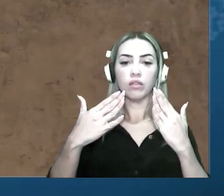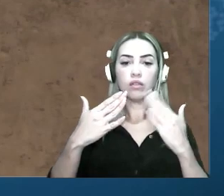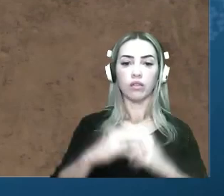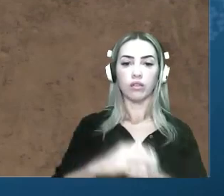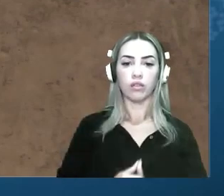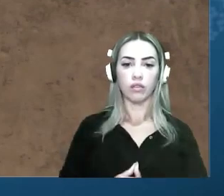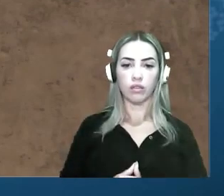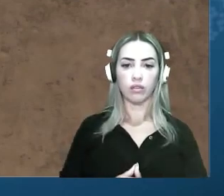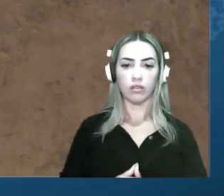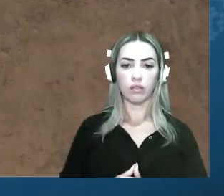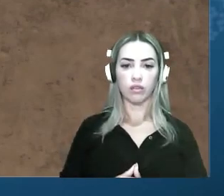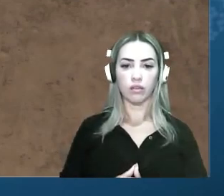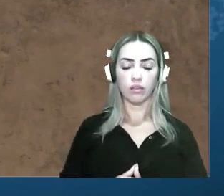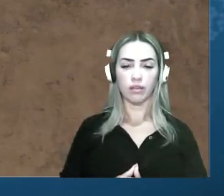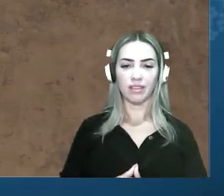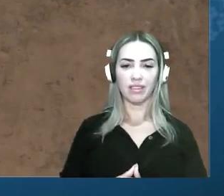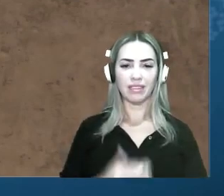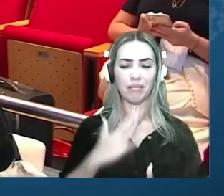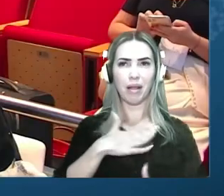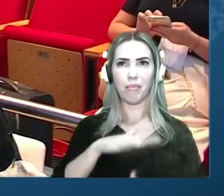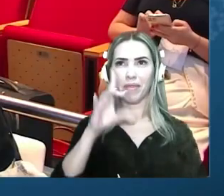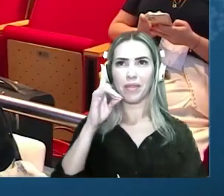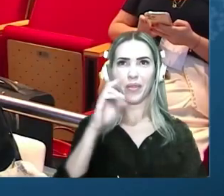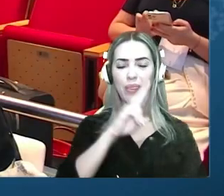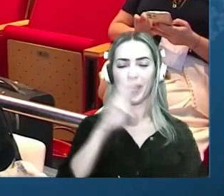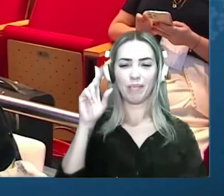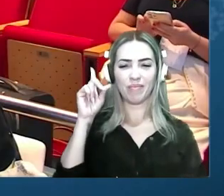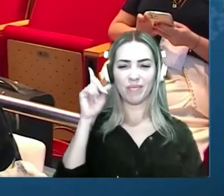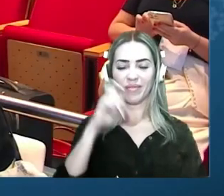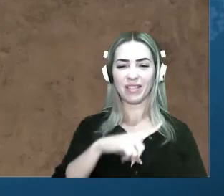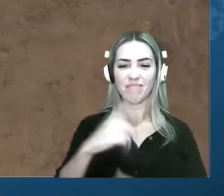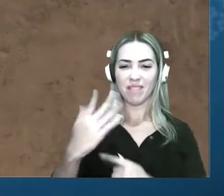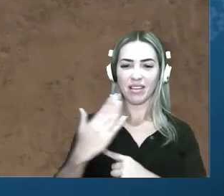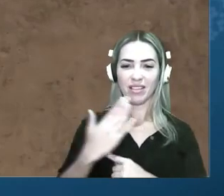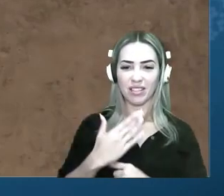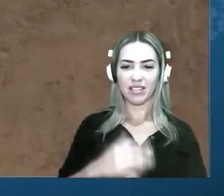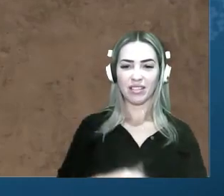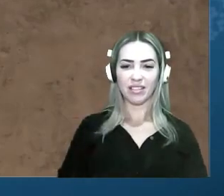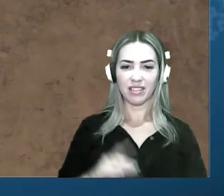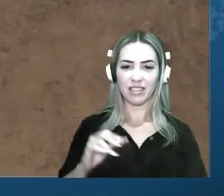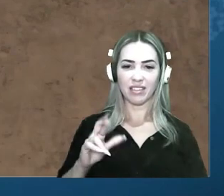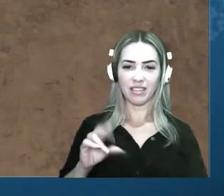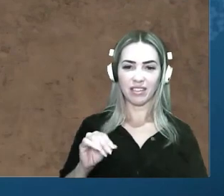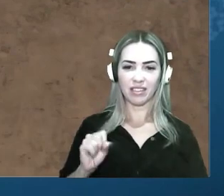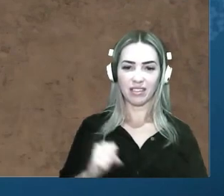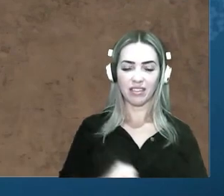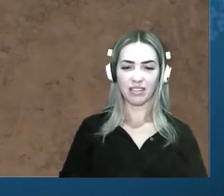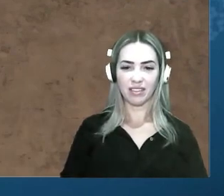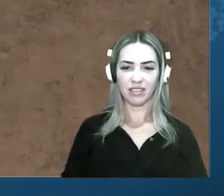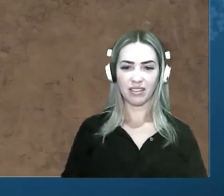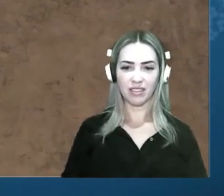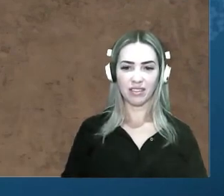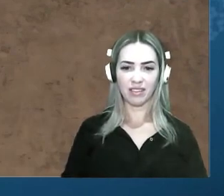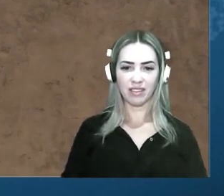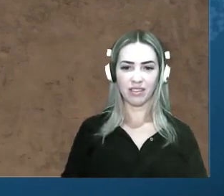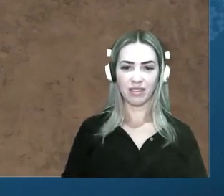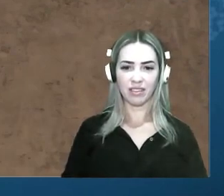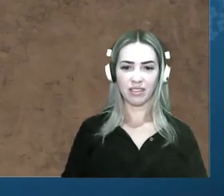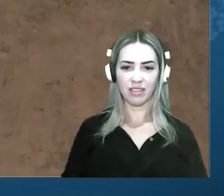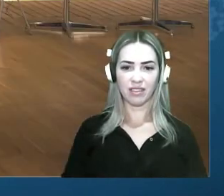Ubutchaya. Ai, pelo amor de Deus, gente. Me ajuda, Carlos. Como é que fala aí?